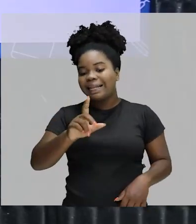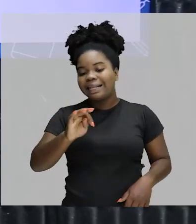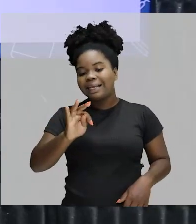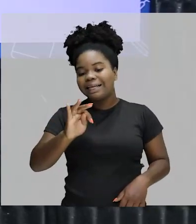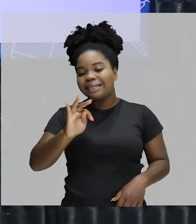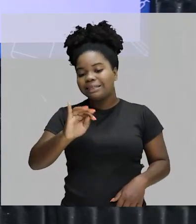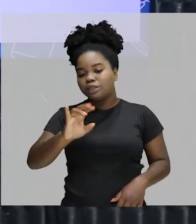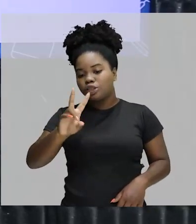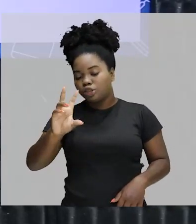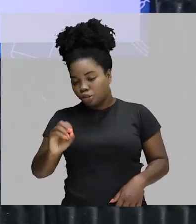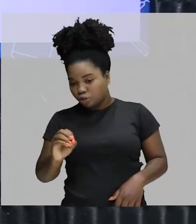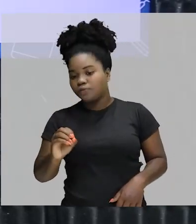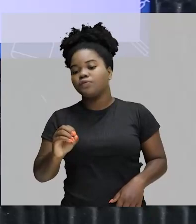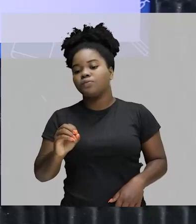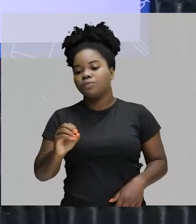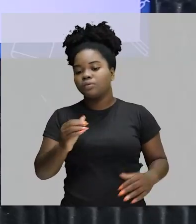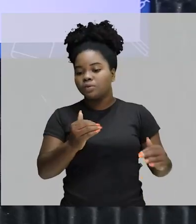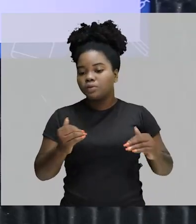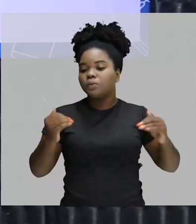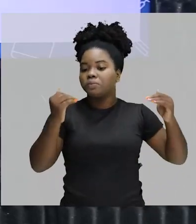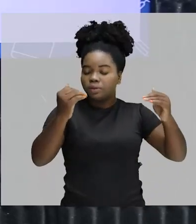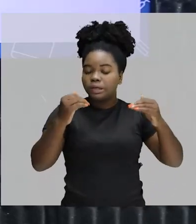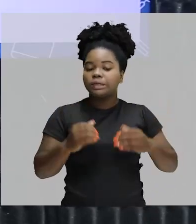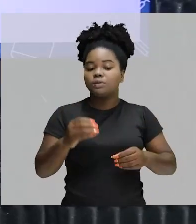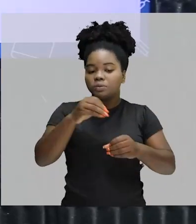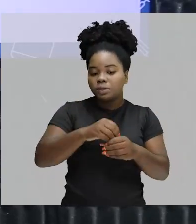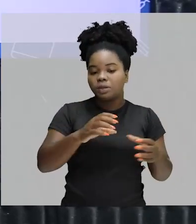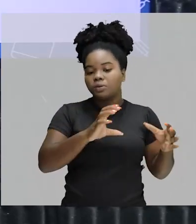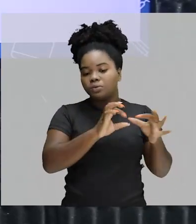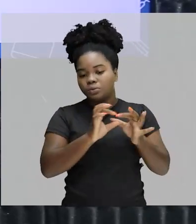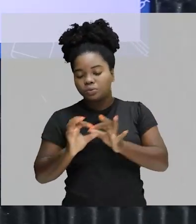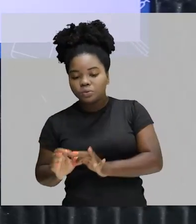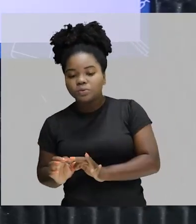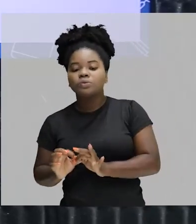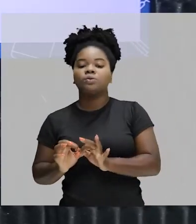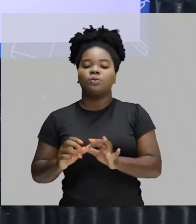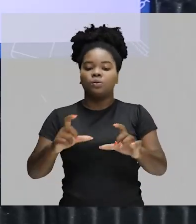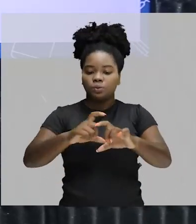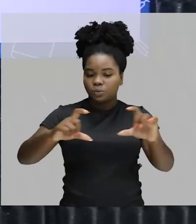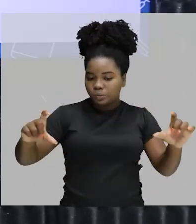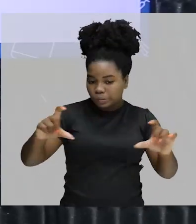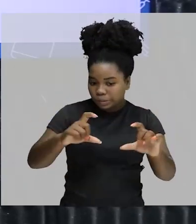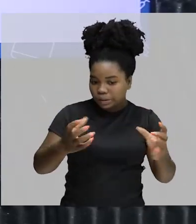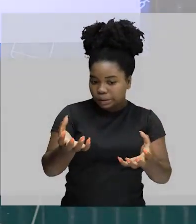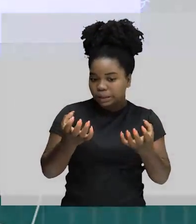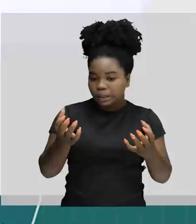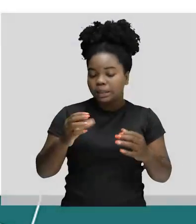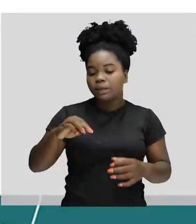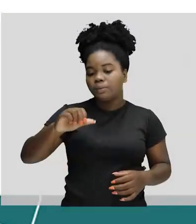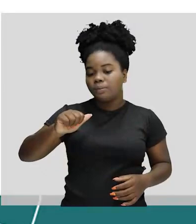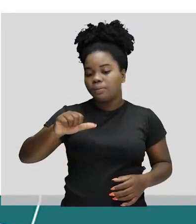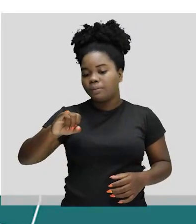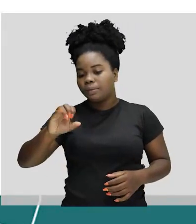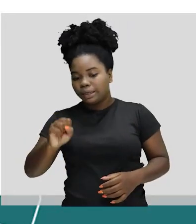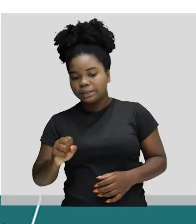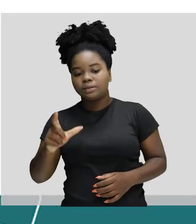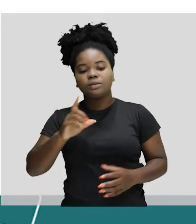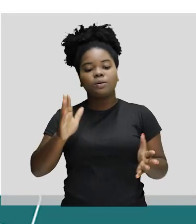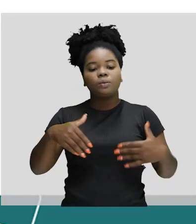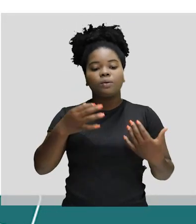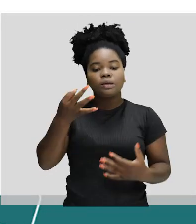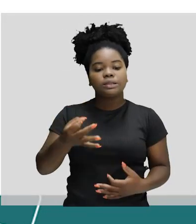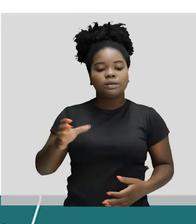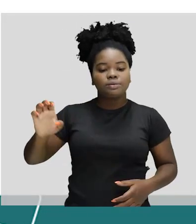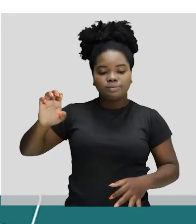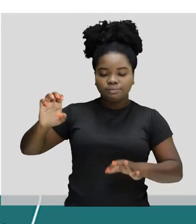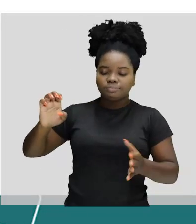relativo de superioridade. Então, dentro de um conjunto de seres, de um conjunto de pessoas, ele quer o mais, né? Então, você